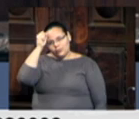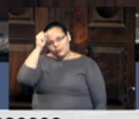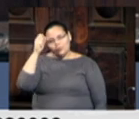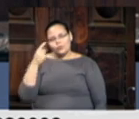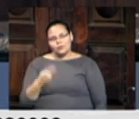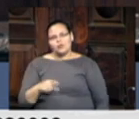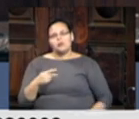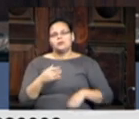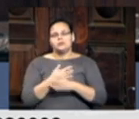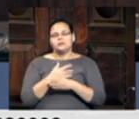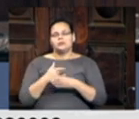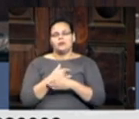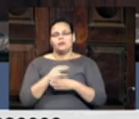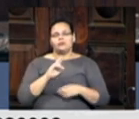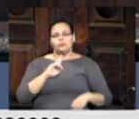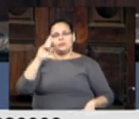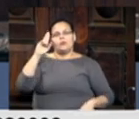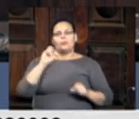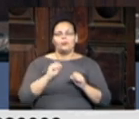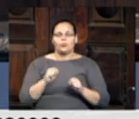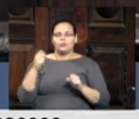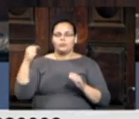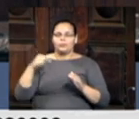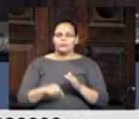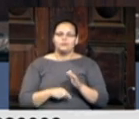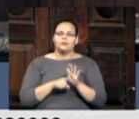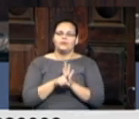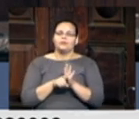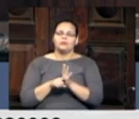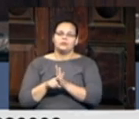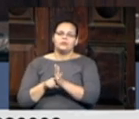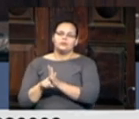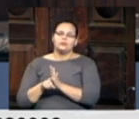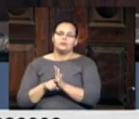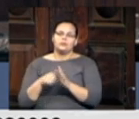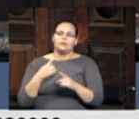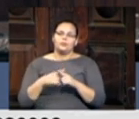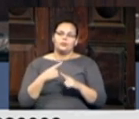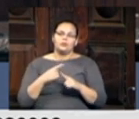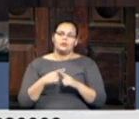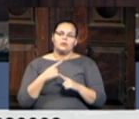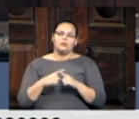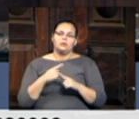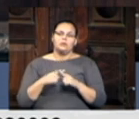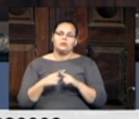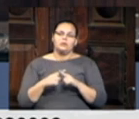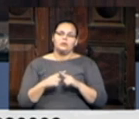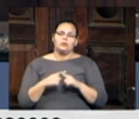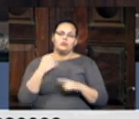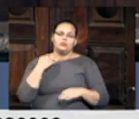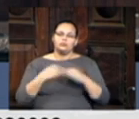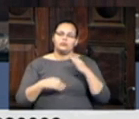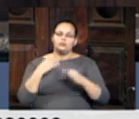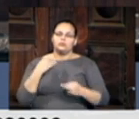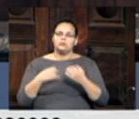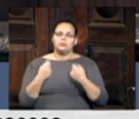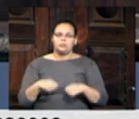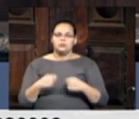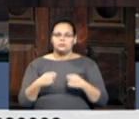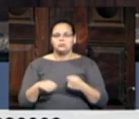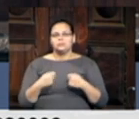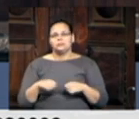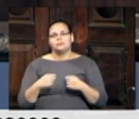pelos seus promotores, possam aprofundar as investigações, porque justiça precisa ser